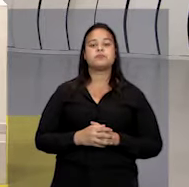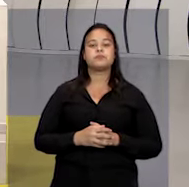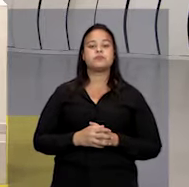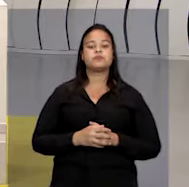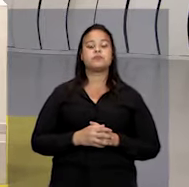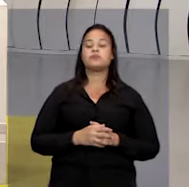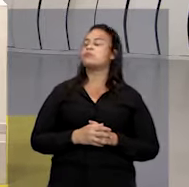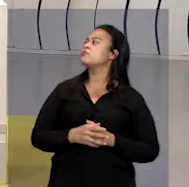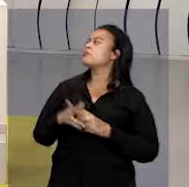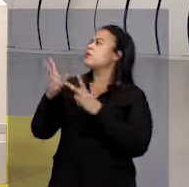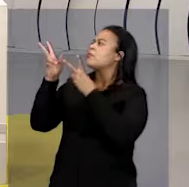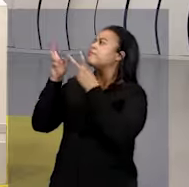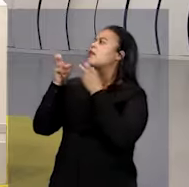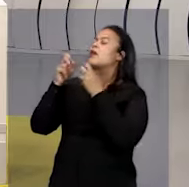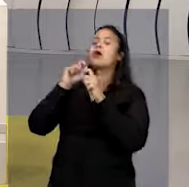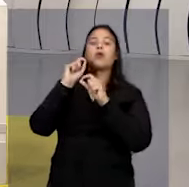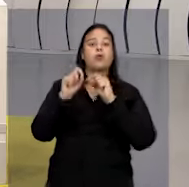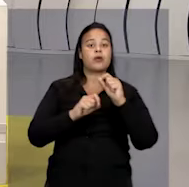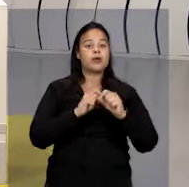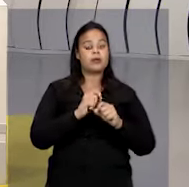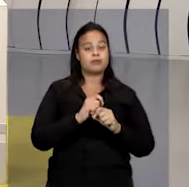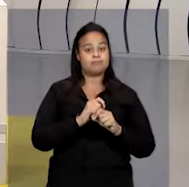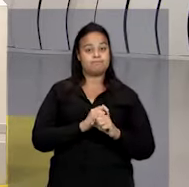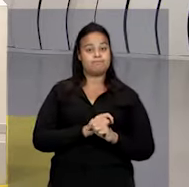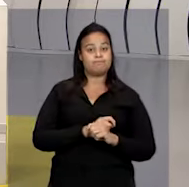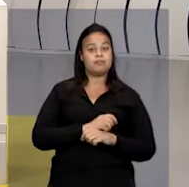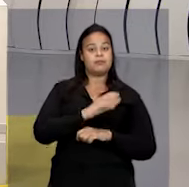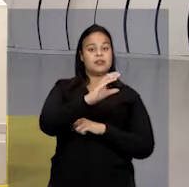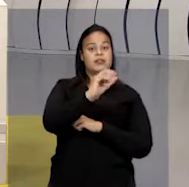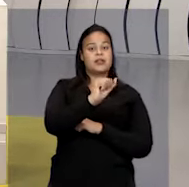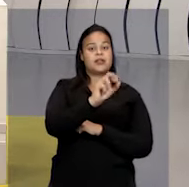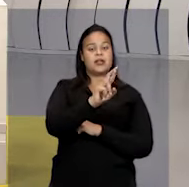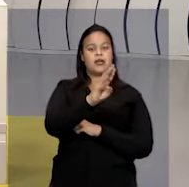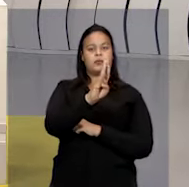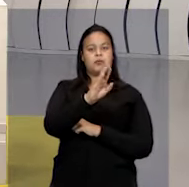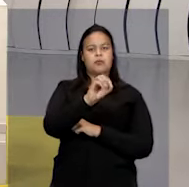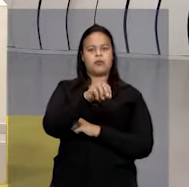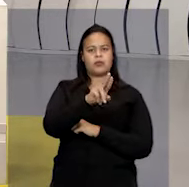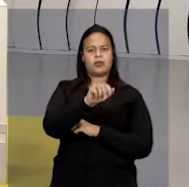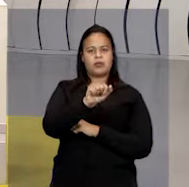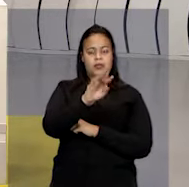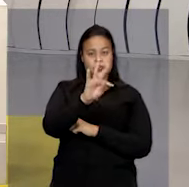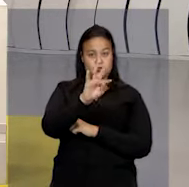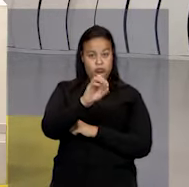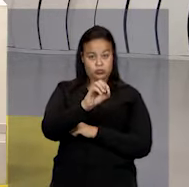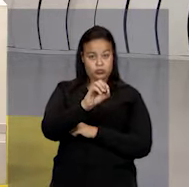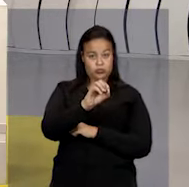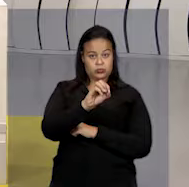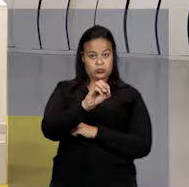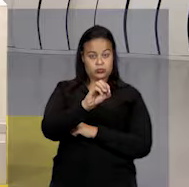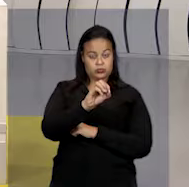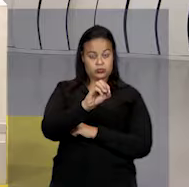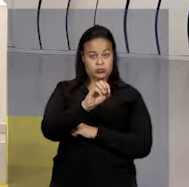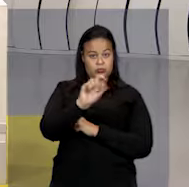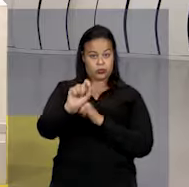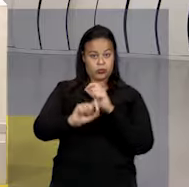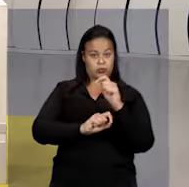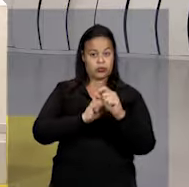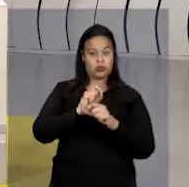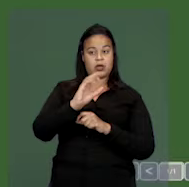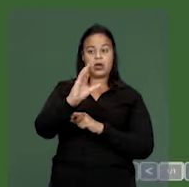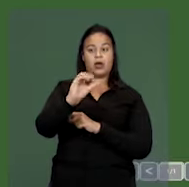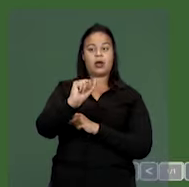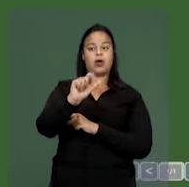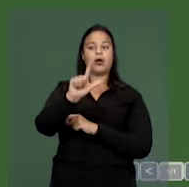considerar aqui? Gente, carbonato, guardem isso aqui, ó. Vou fazer aqui o carbonato de cálcio.